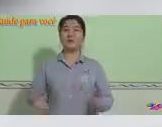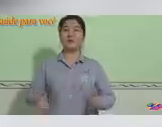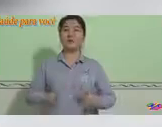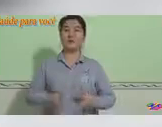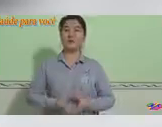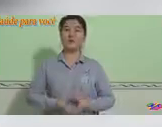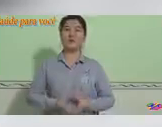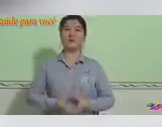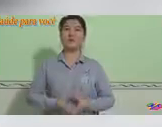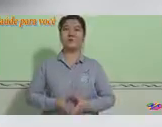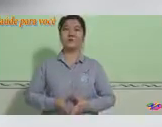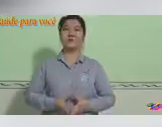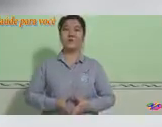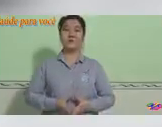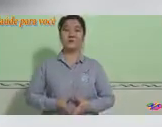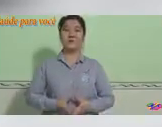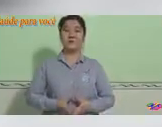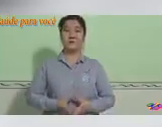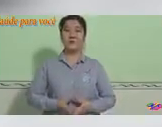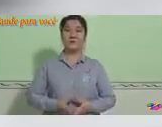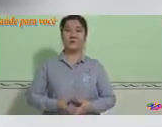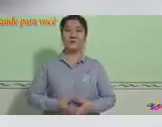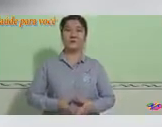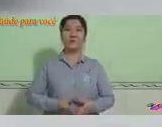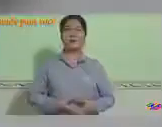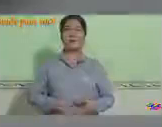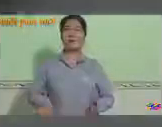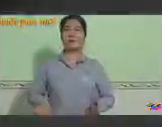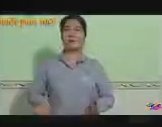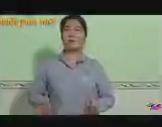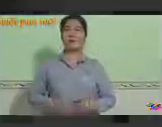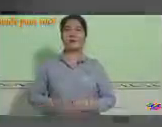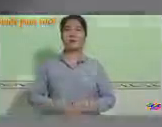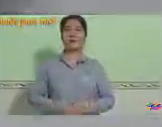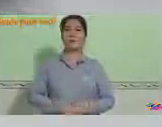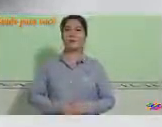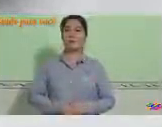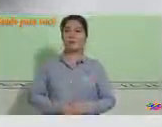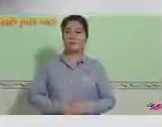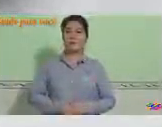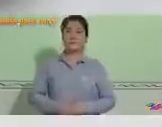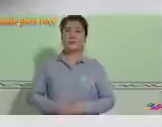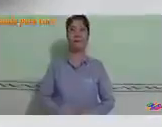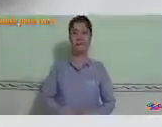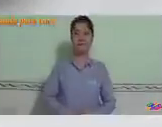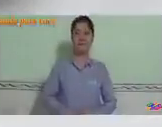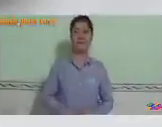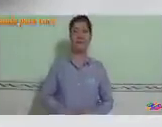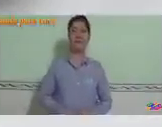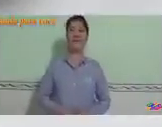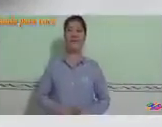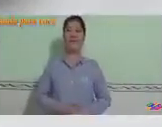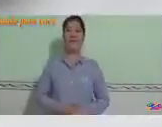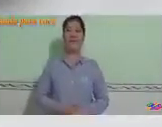SEUDIAGNO, acento agudo, CTICO, só pode ser confirmado quando a criança já conseguir se comunicar a demonstrar os sinais,